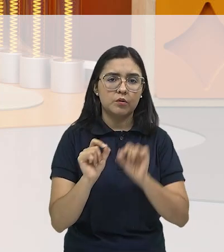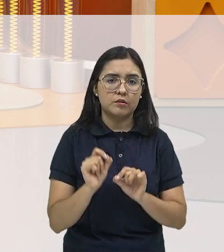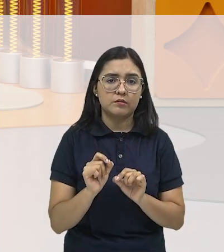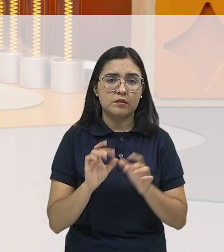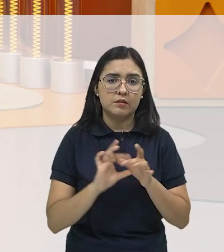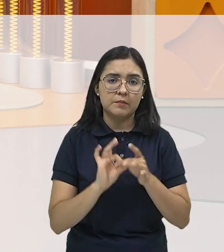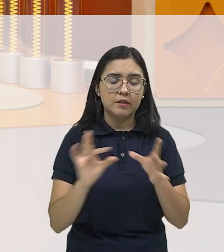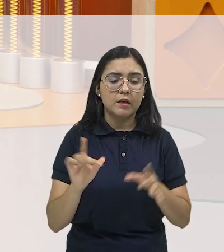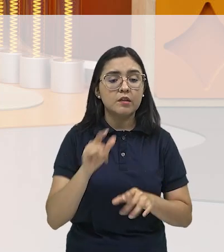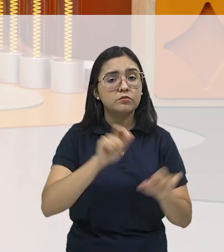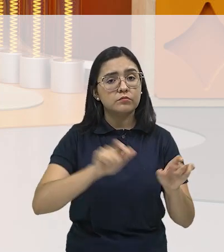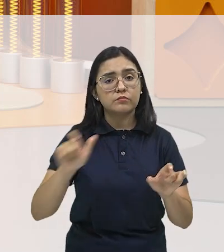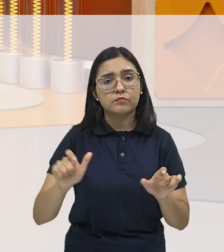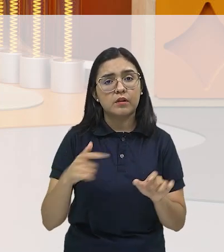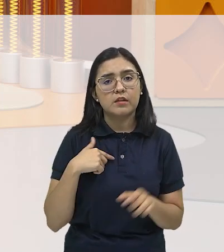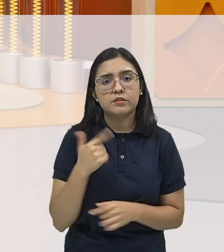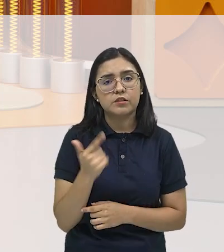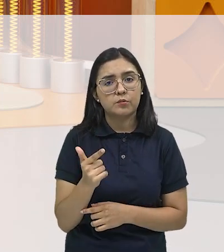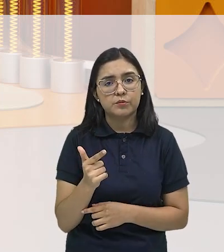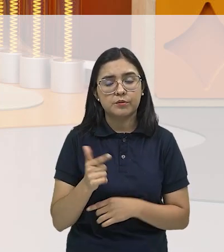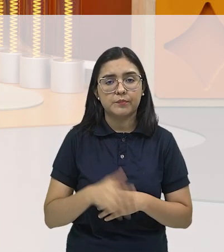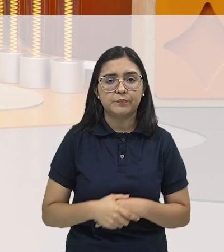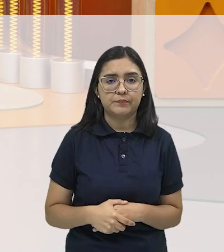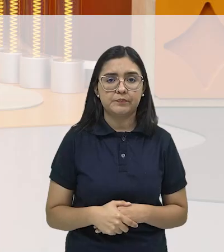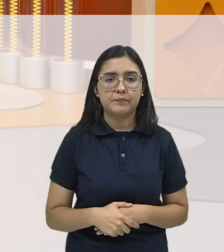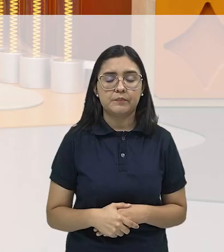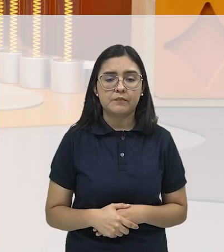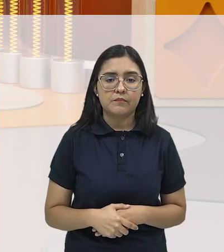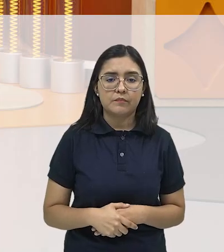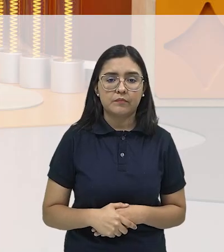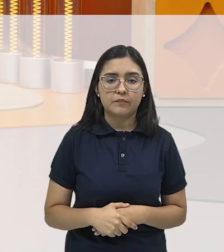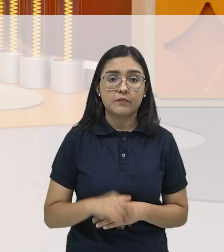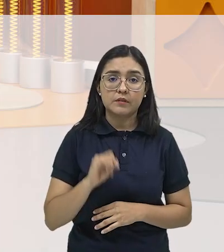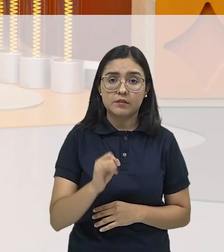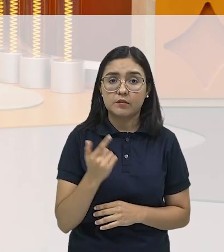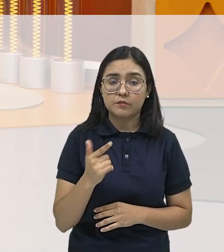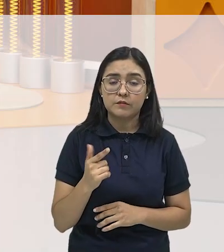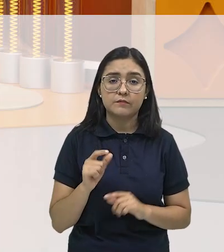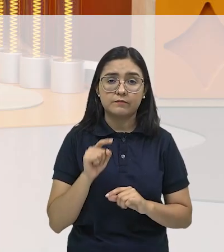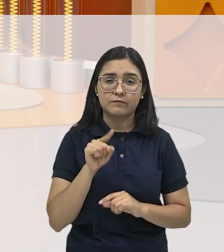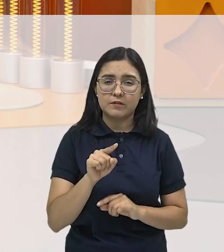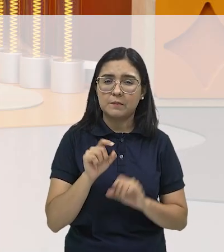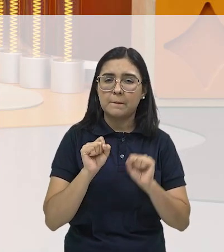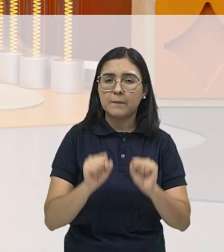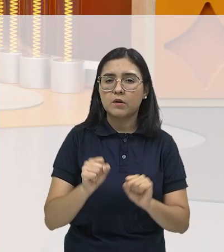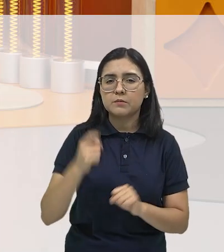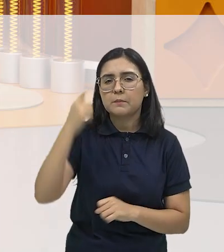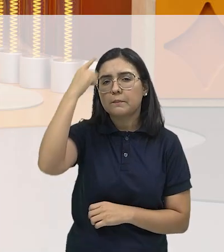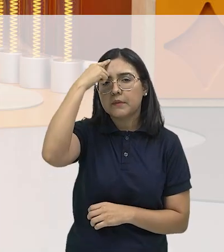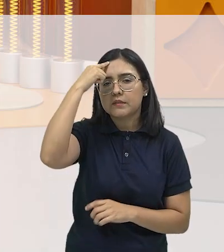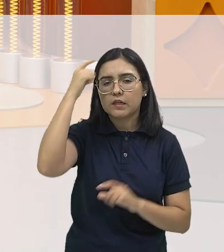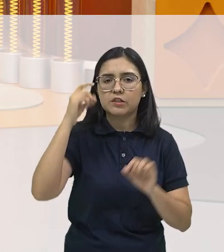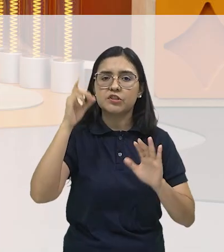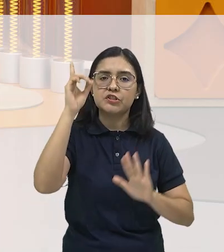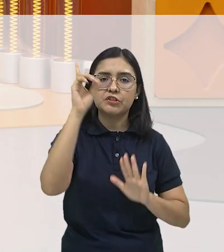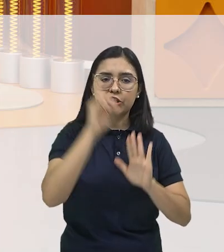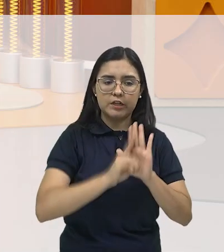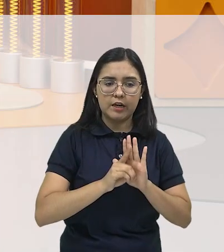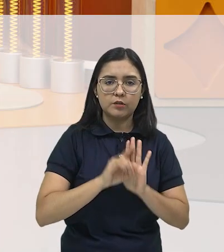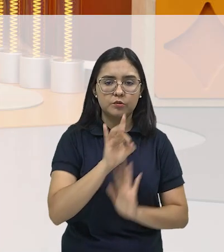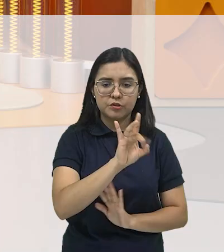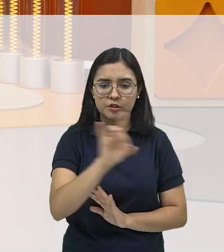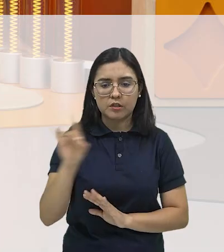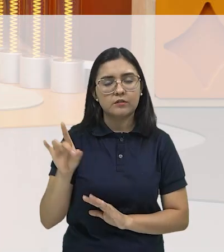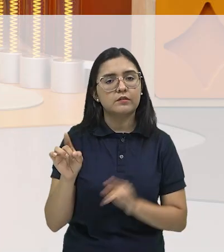essas liberdades não existiam. Se essas coisas não existiam, você pode também deduzir que direitos